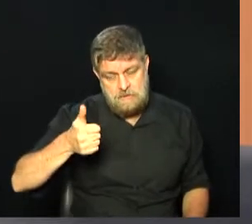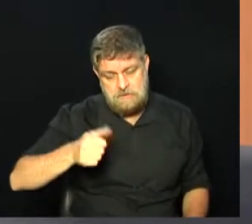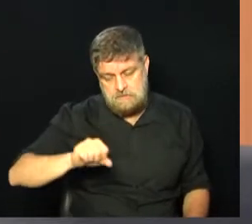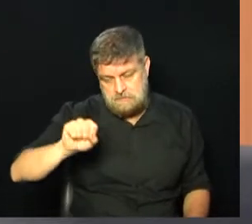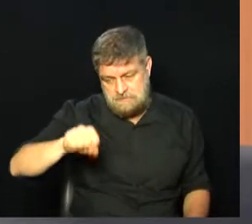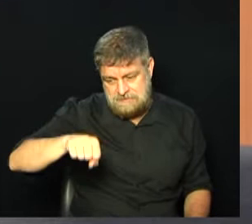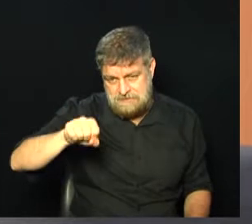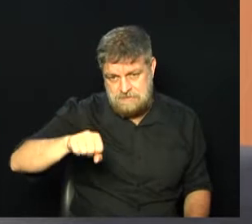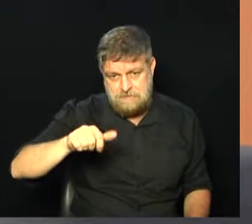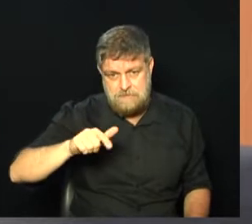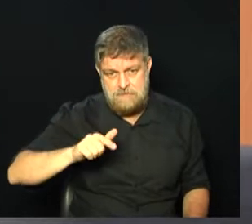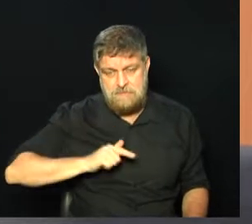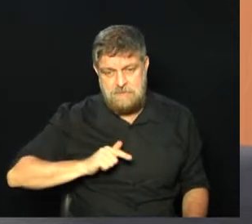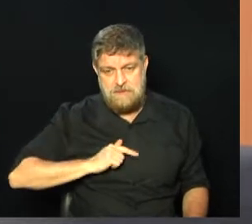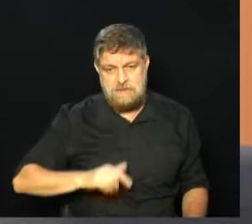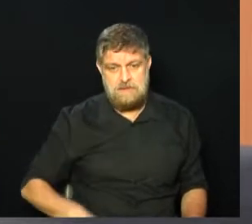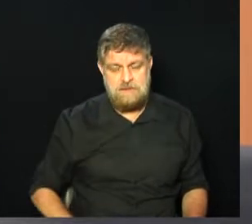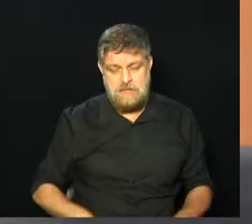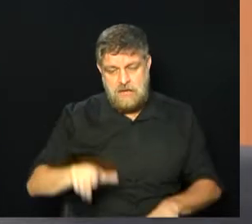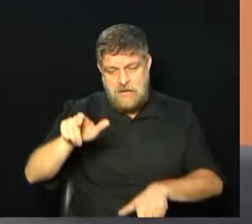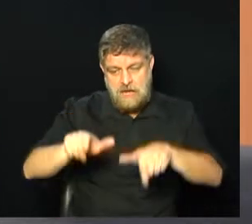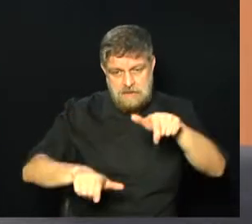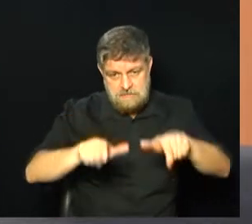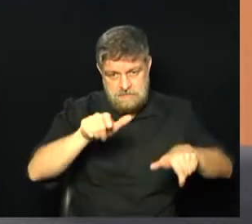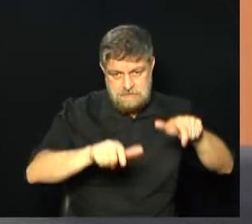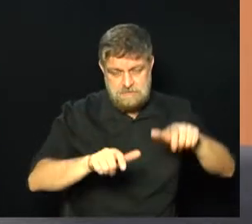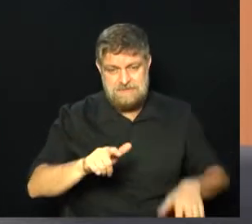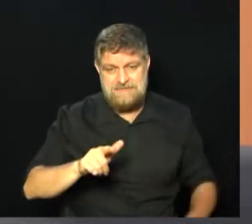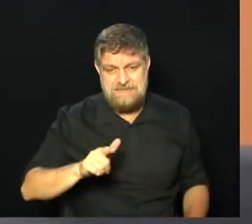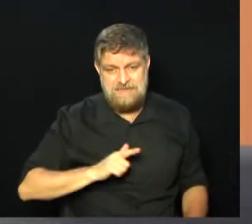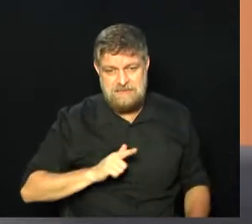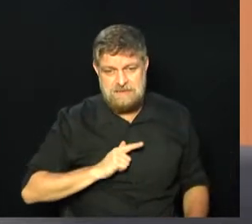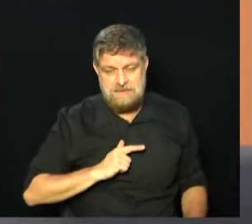tem para os pacientes que têm